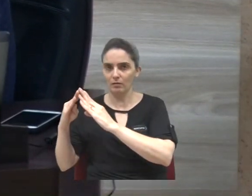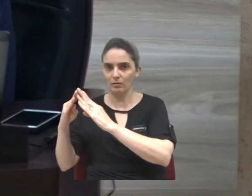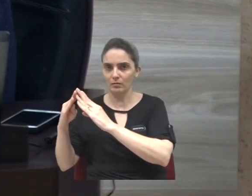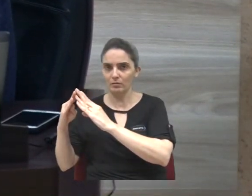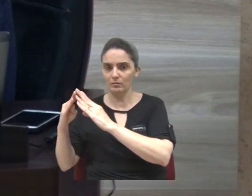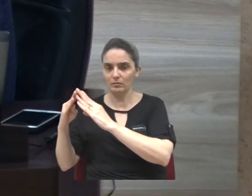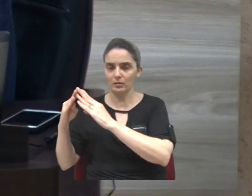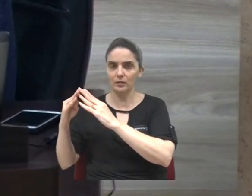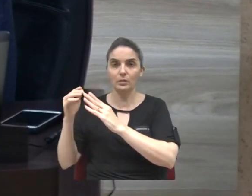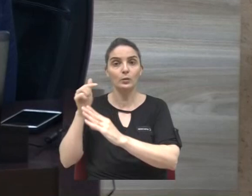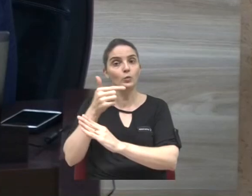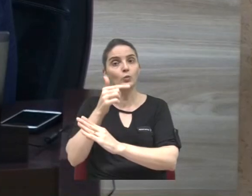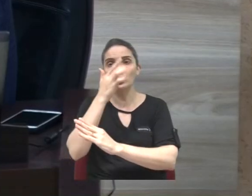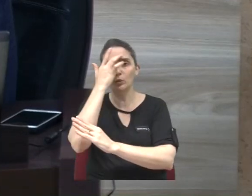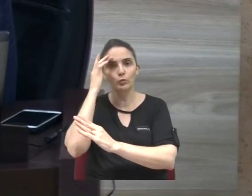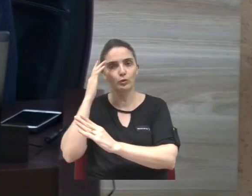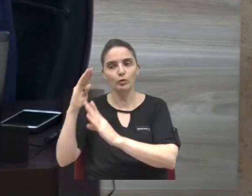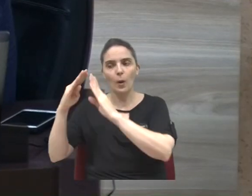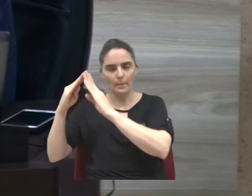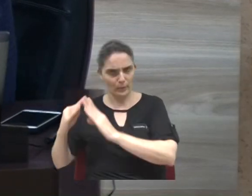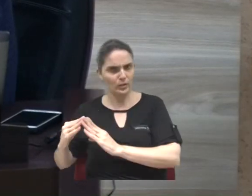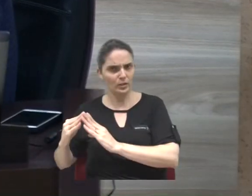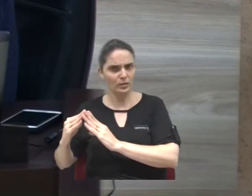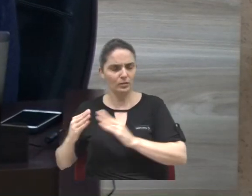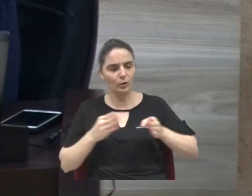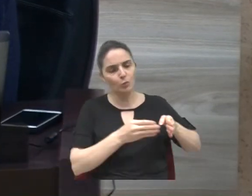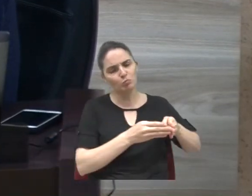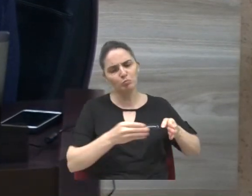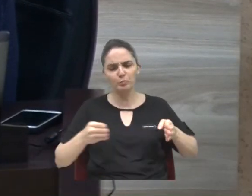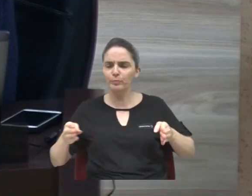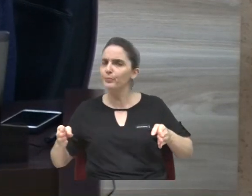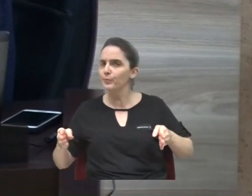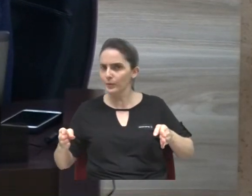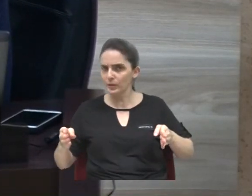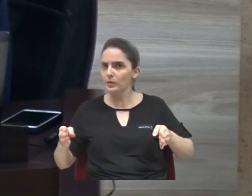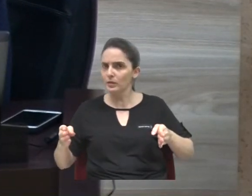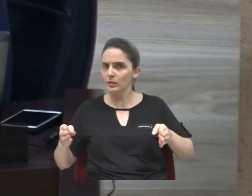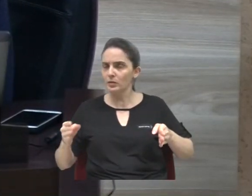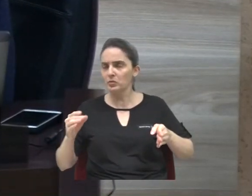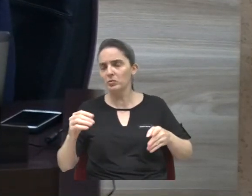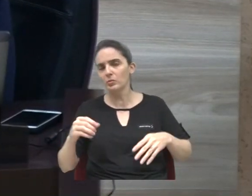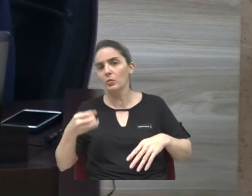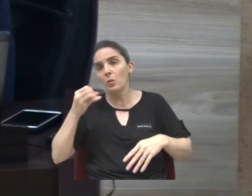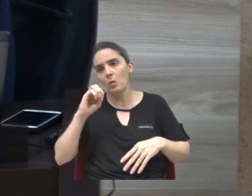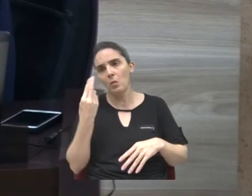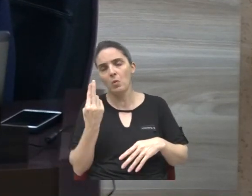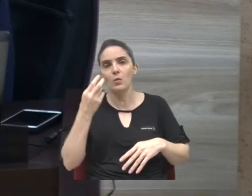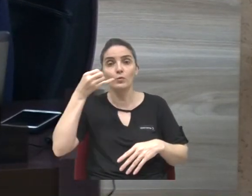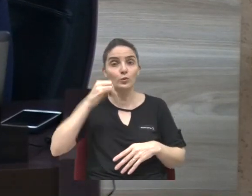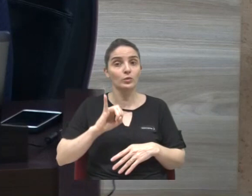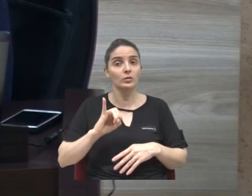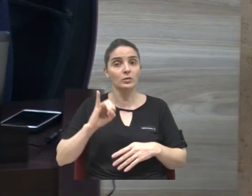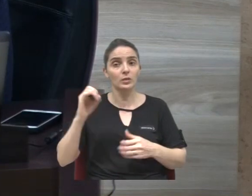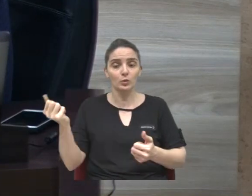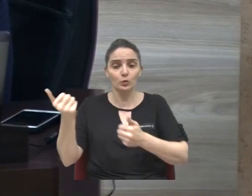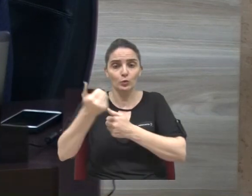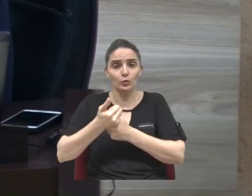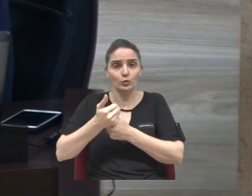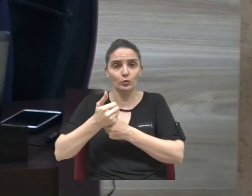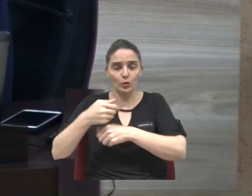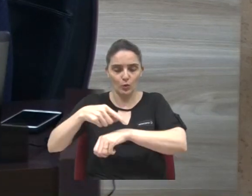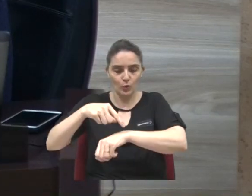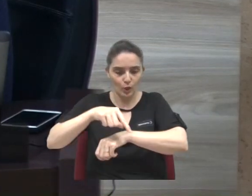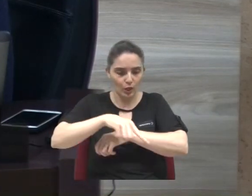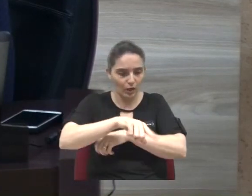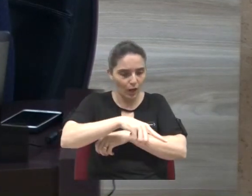e residências nas quais ocorreu substituição de hidrômetro. Com relação a este último item, qual seja, casos